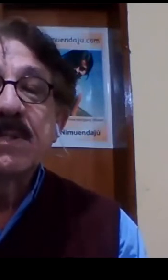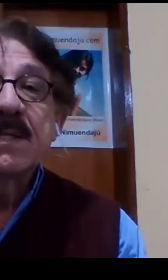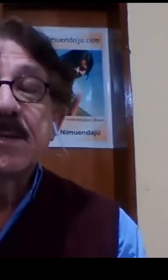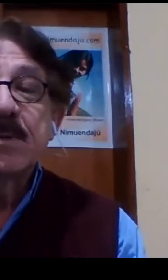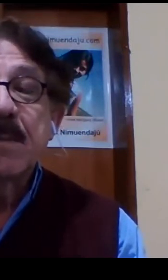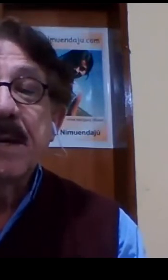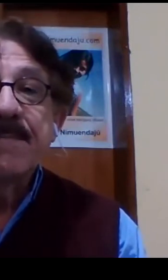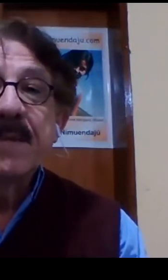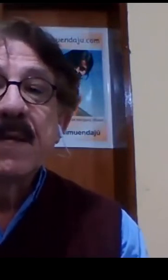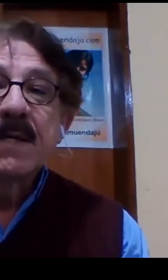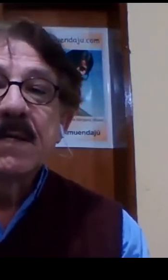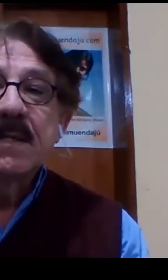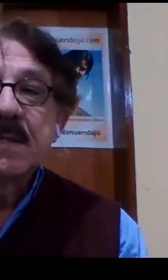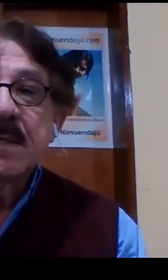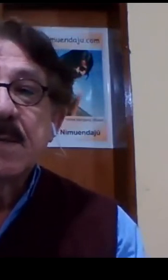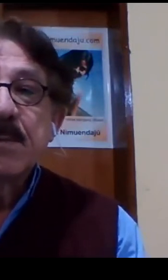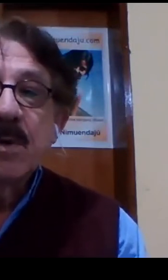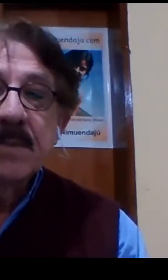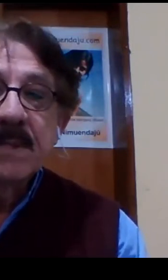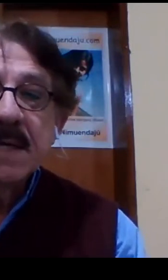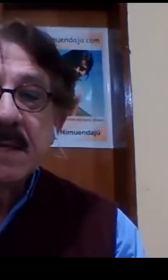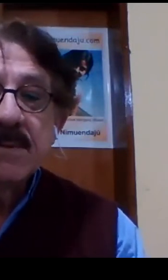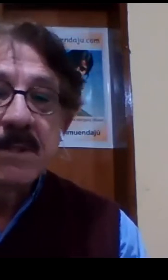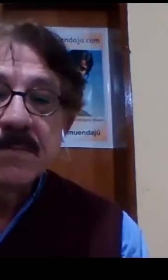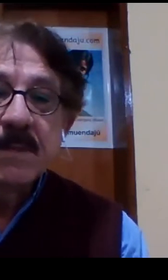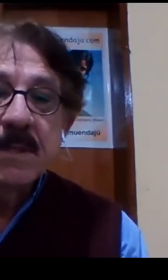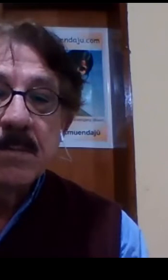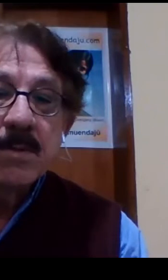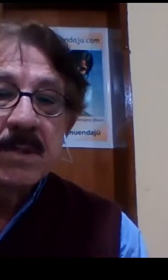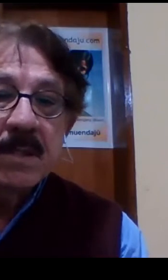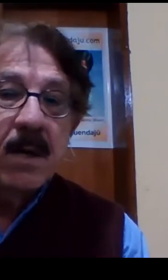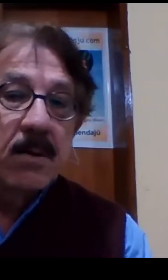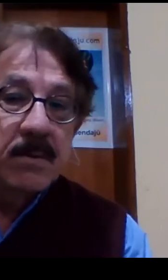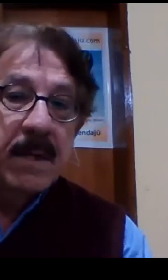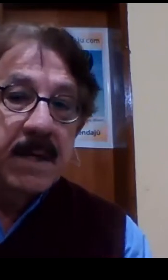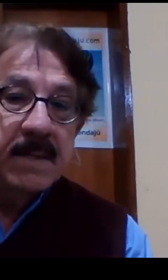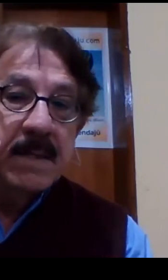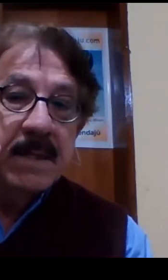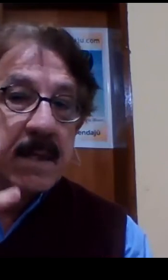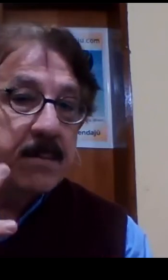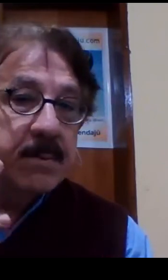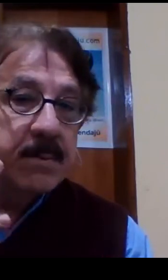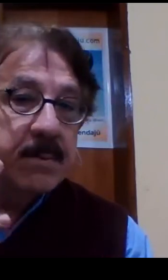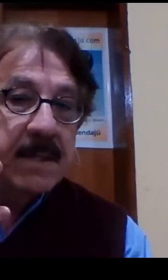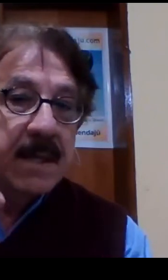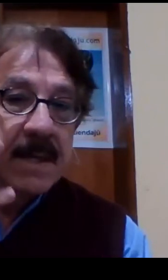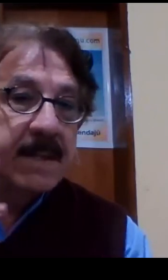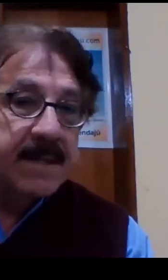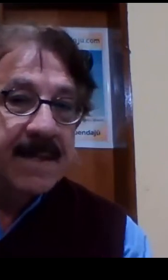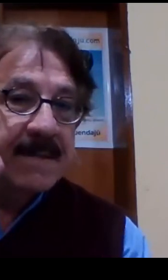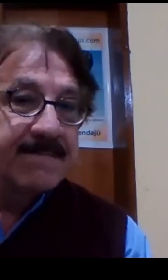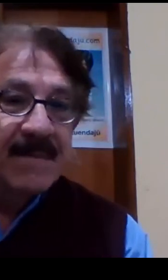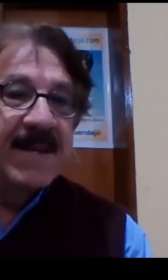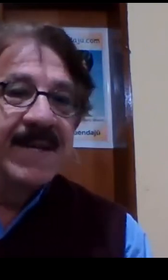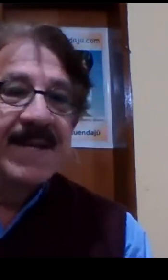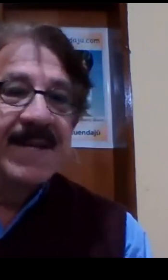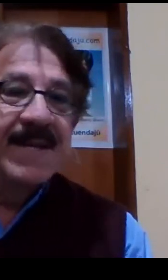estou me aposentando também. Meu nome está aí, vocês viram, meu sinal é esse aqui, por conta da letra,